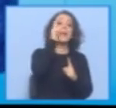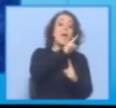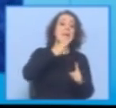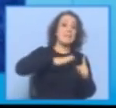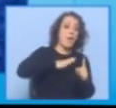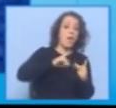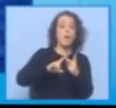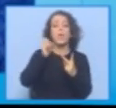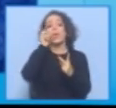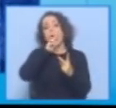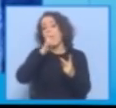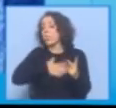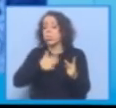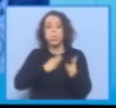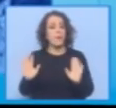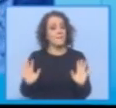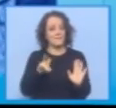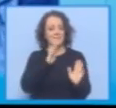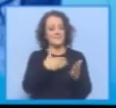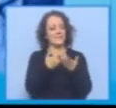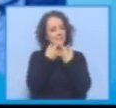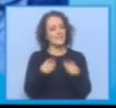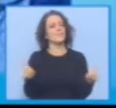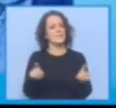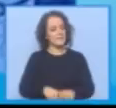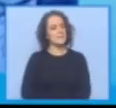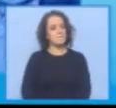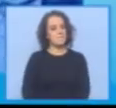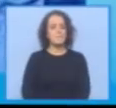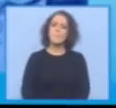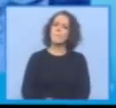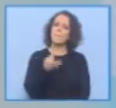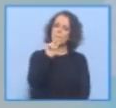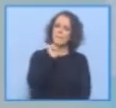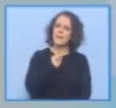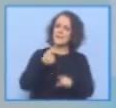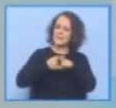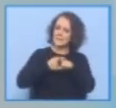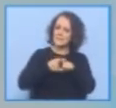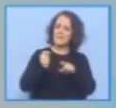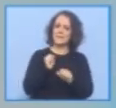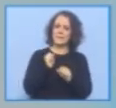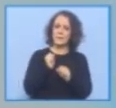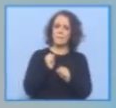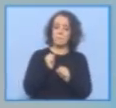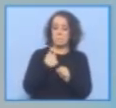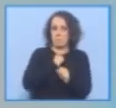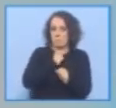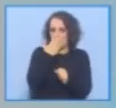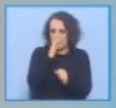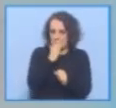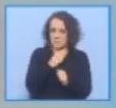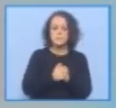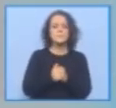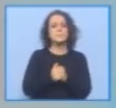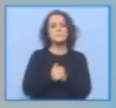quem não. Isto faz uma grande diferença. Há aqui um dado que também me parece interessante, curioso, digo eu,